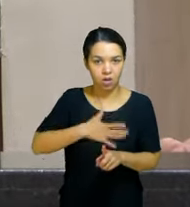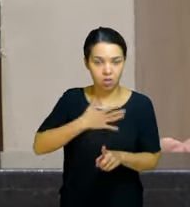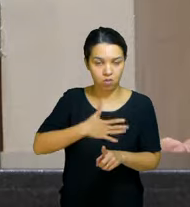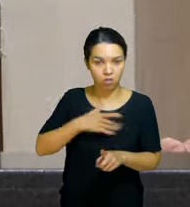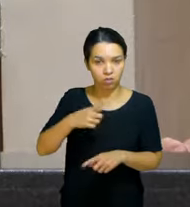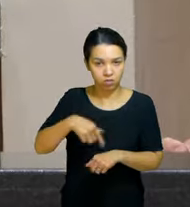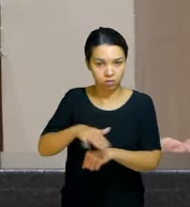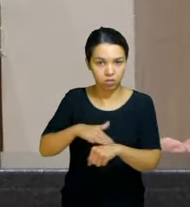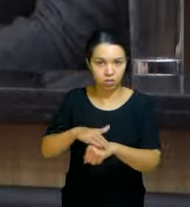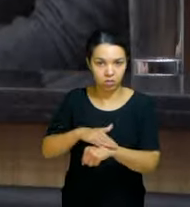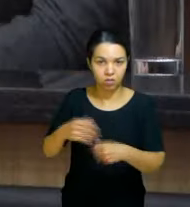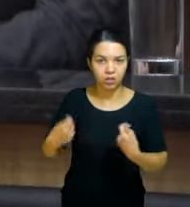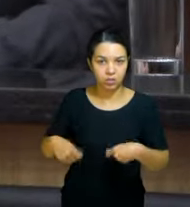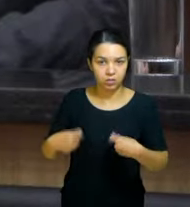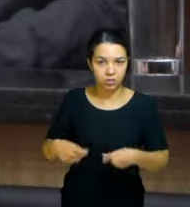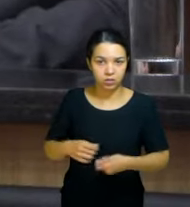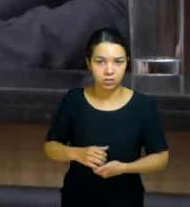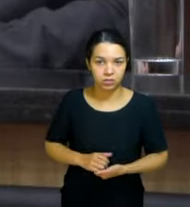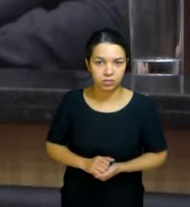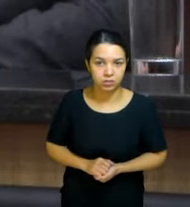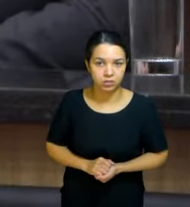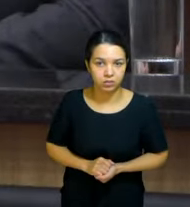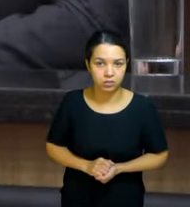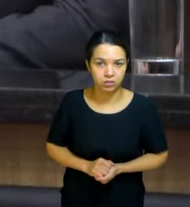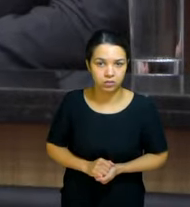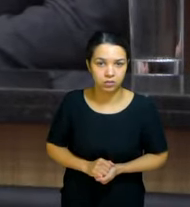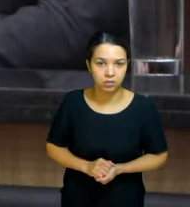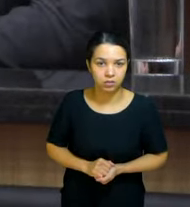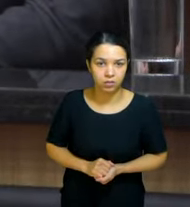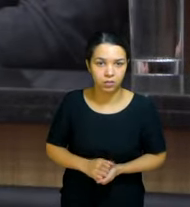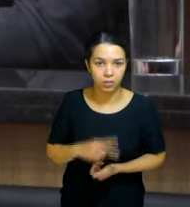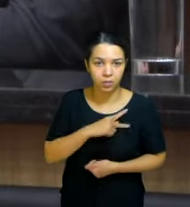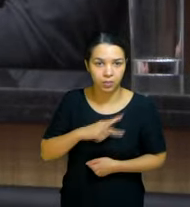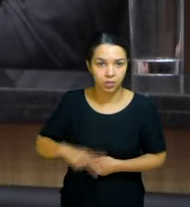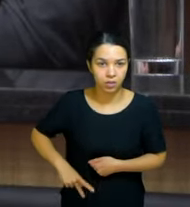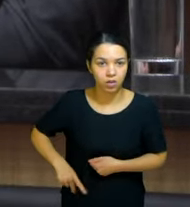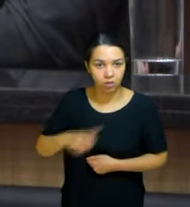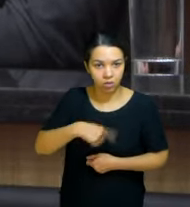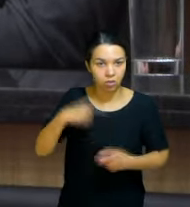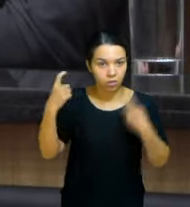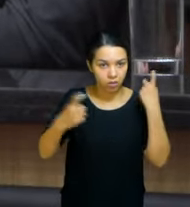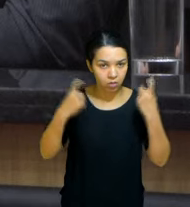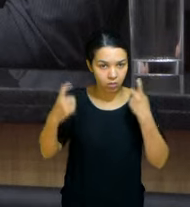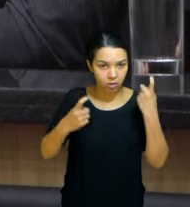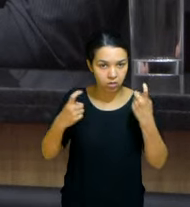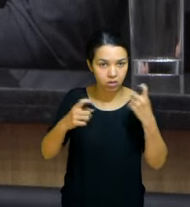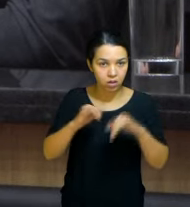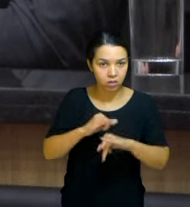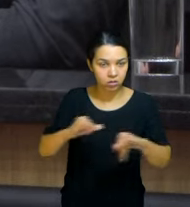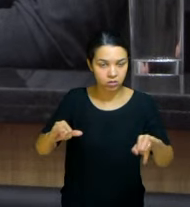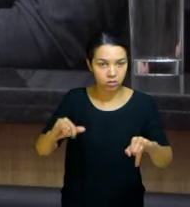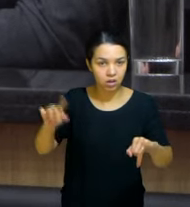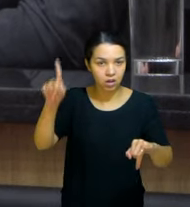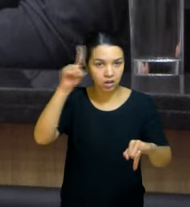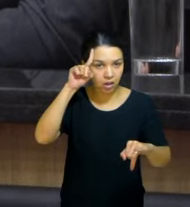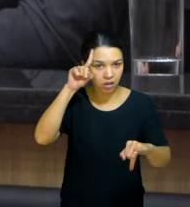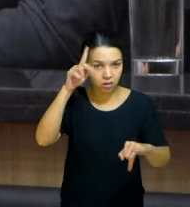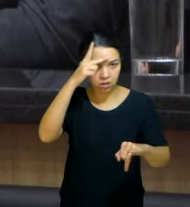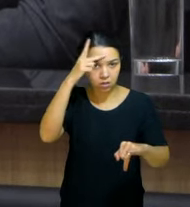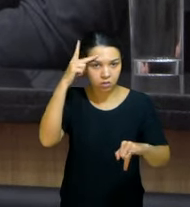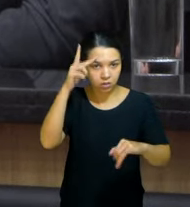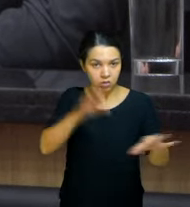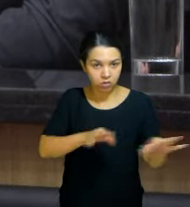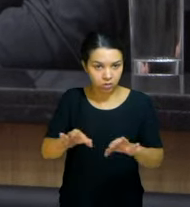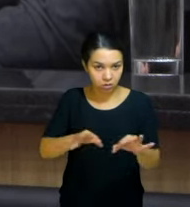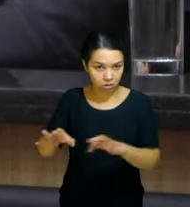muito. Perfeito, presidente, só preocupa essa questão. A gente fazer um anúncio de uma pré-data, as pessoas se organizarem e depois